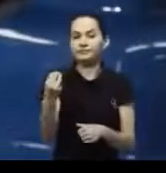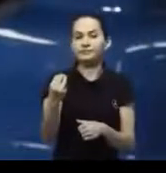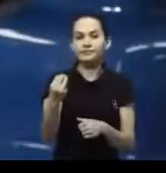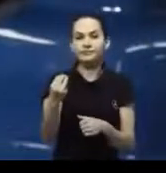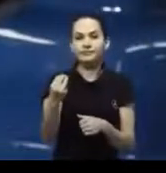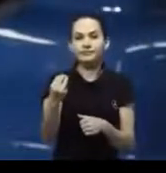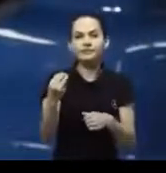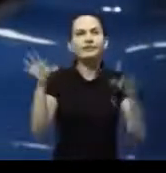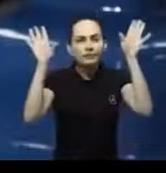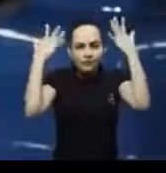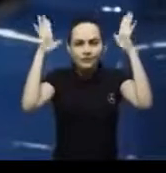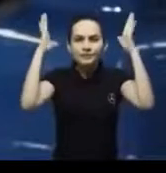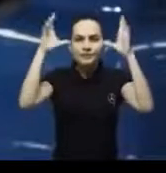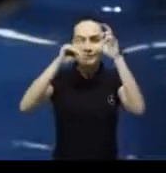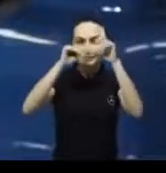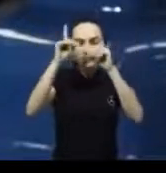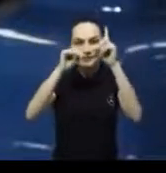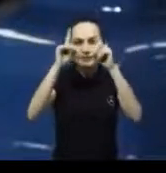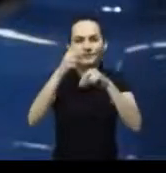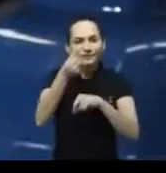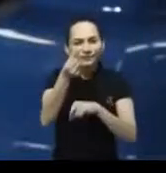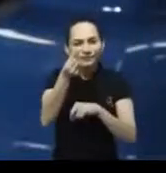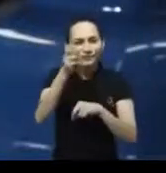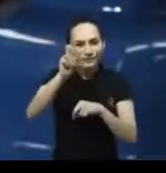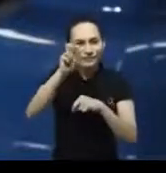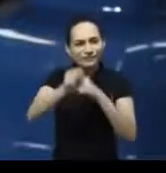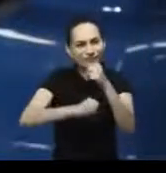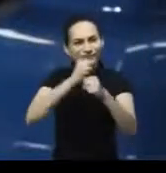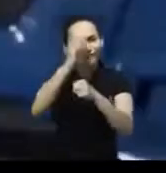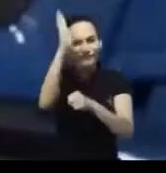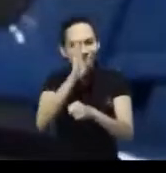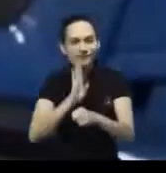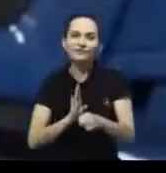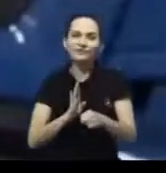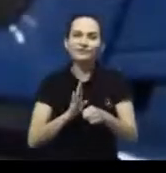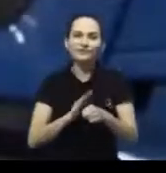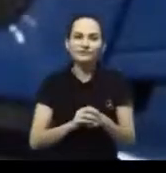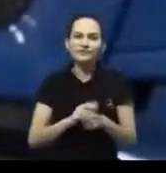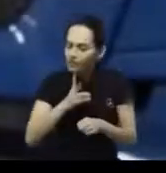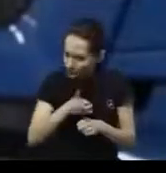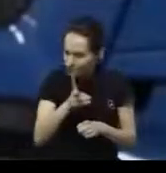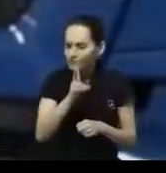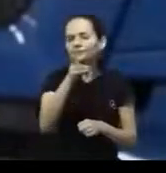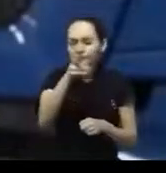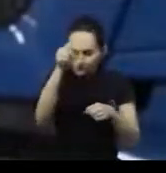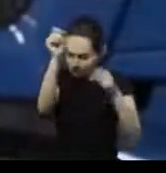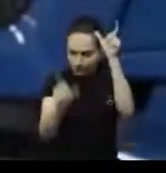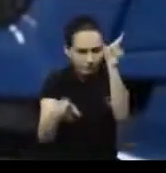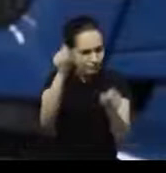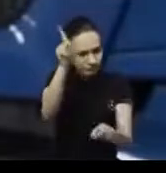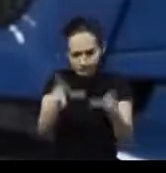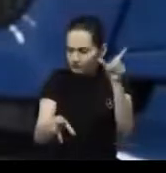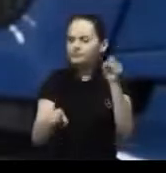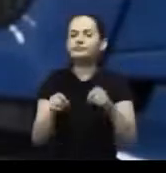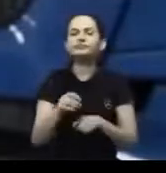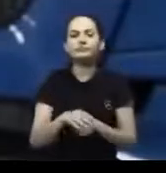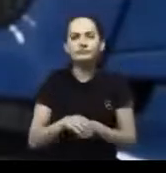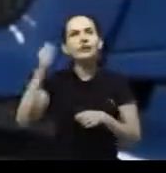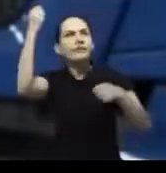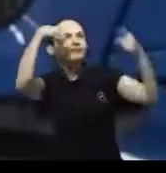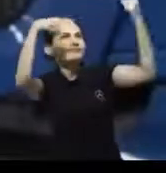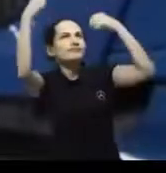Vans parabeniza mercedes-benz pelos seus 65 anos de Brasil Continuará presente Continuará